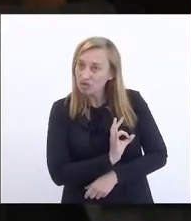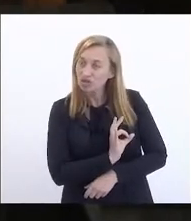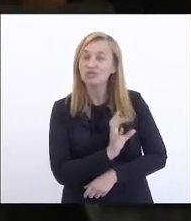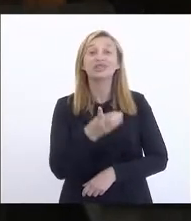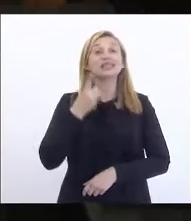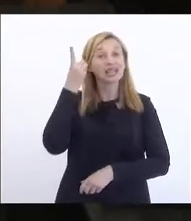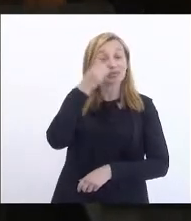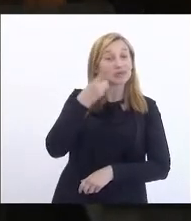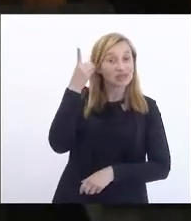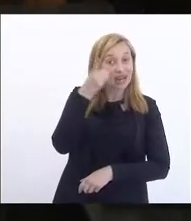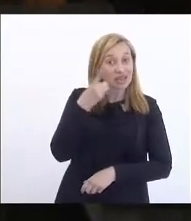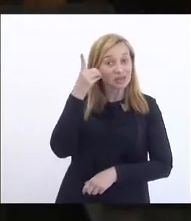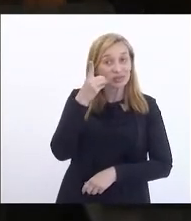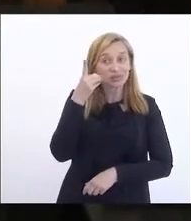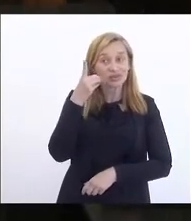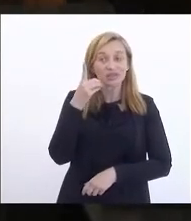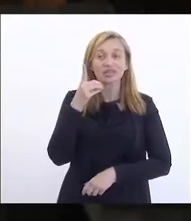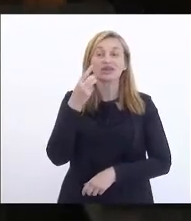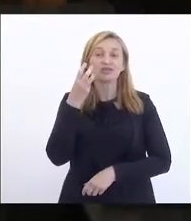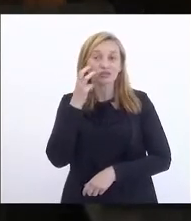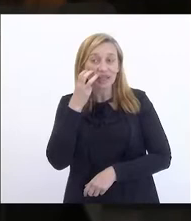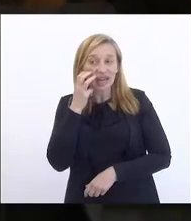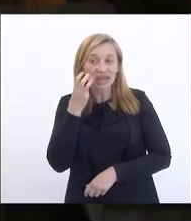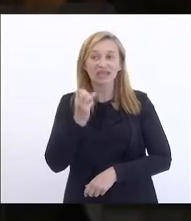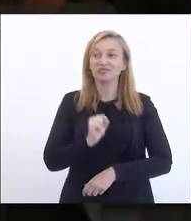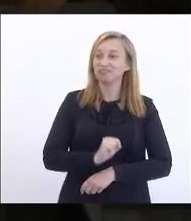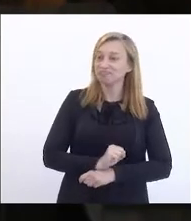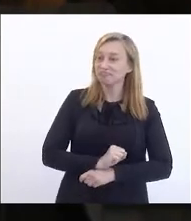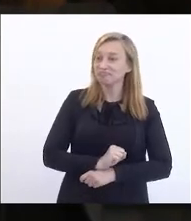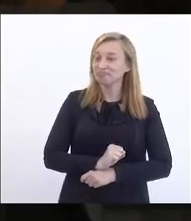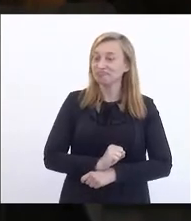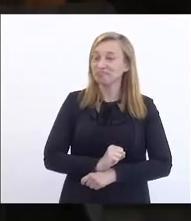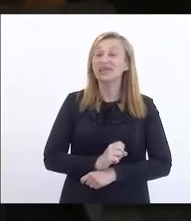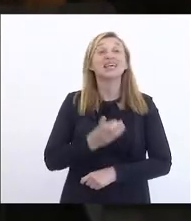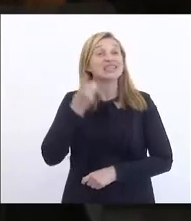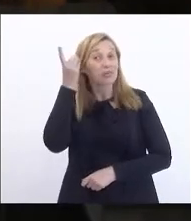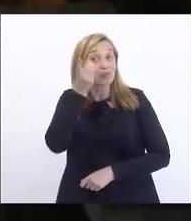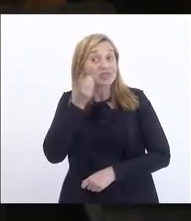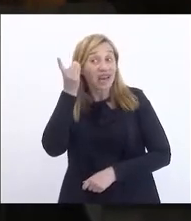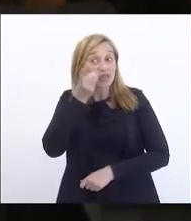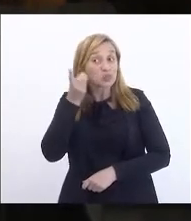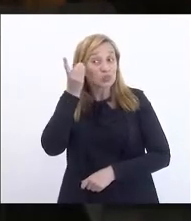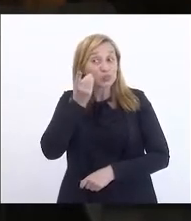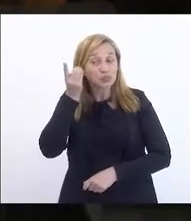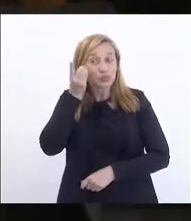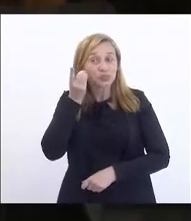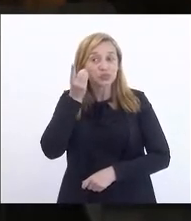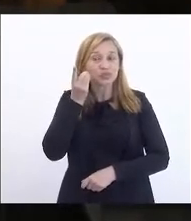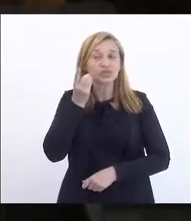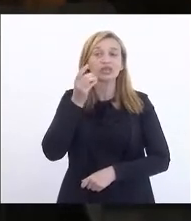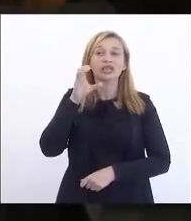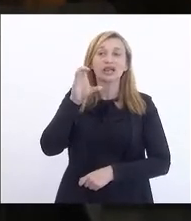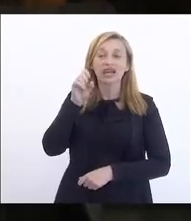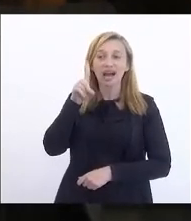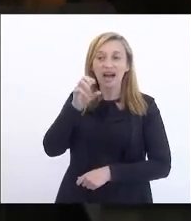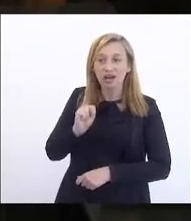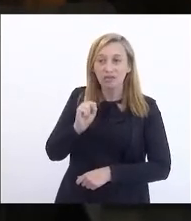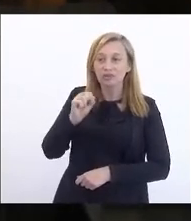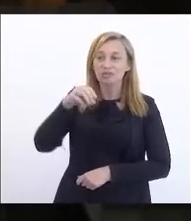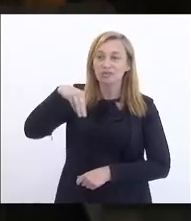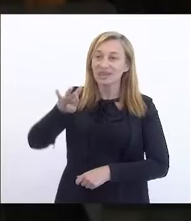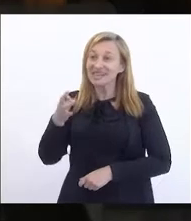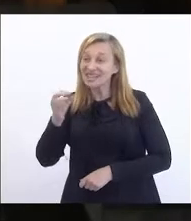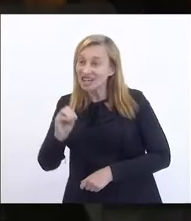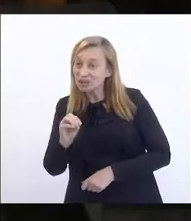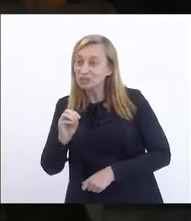deputado Valdeque Carneiro, deputado Carlos Macedo,